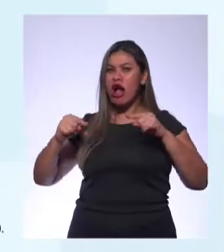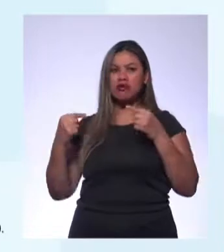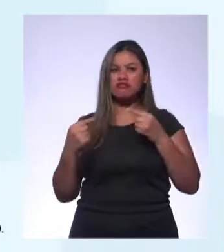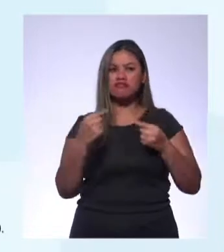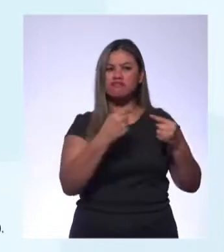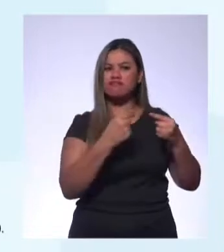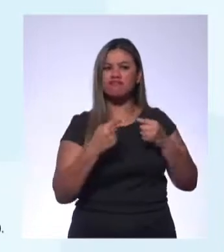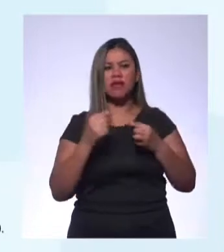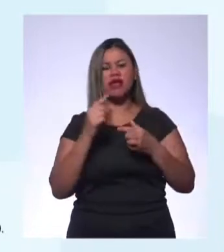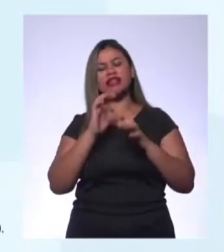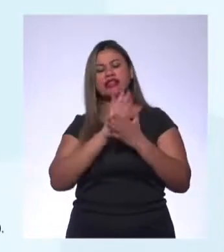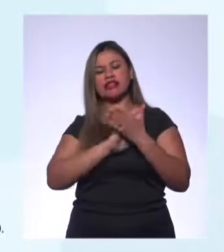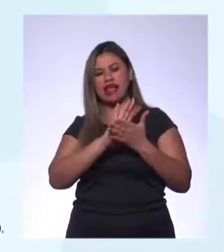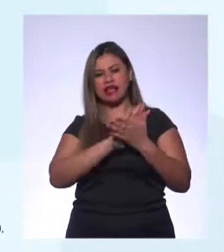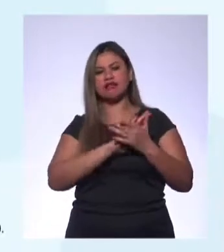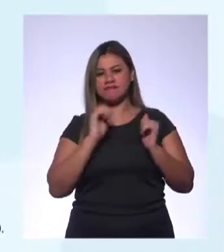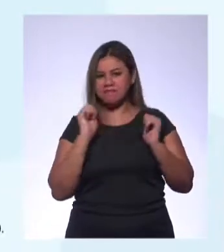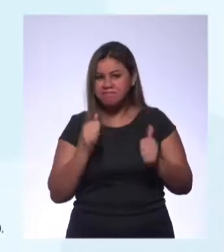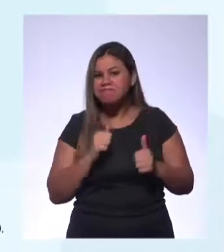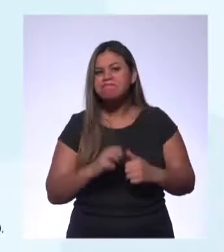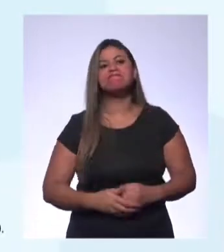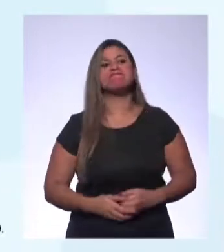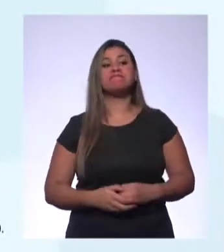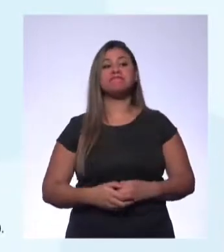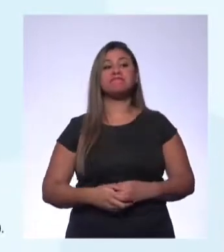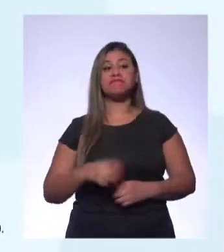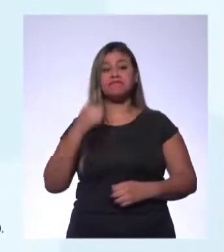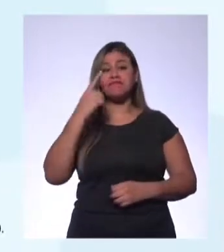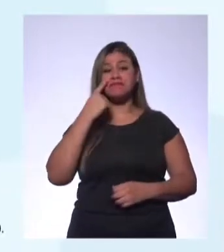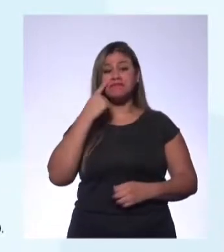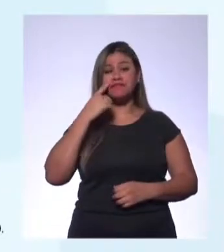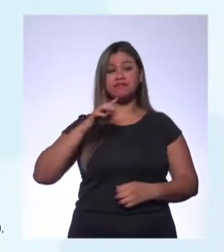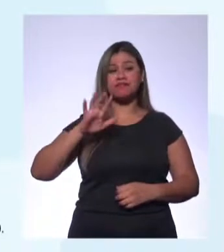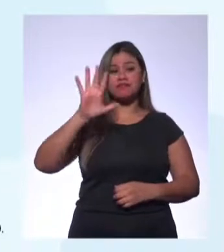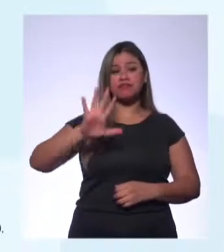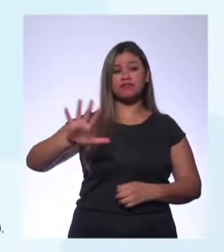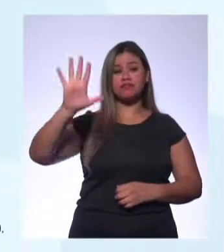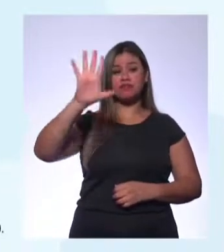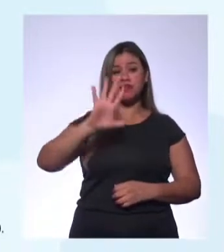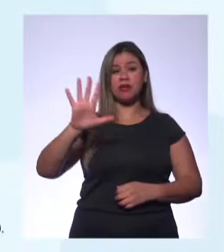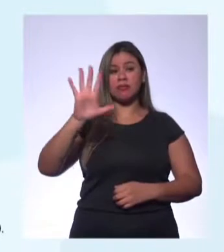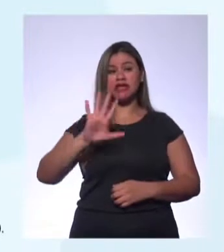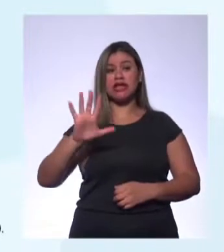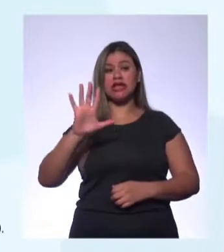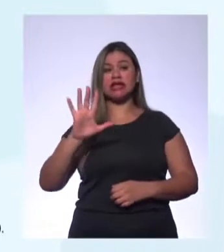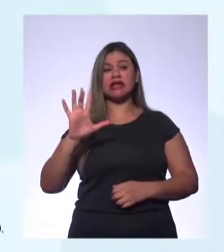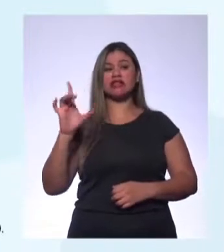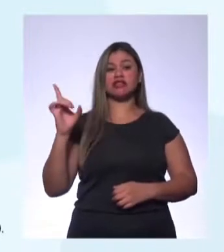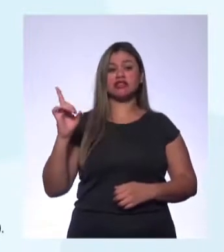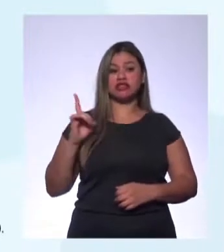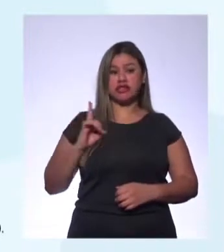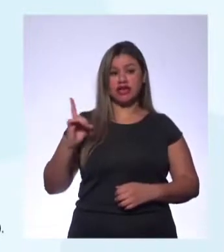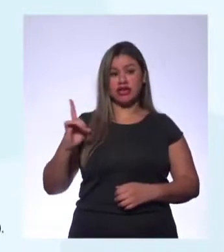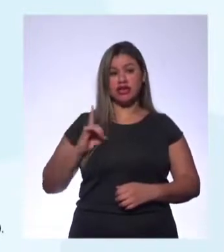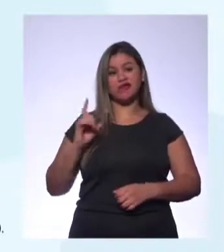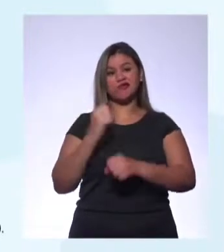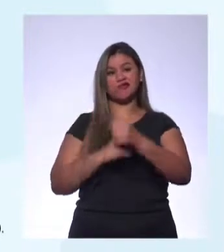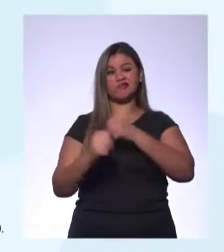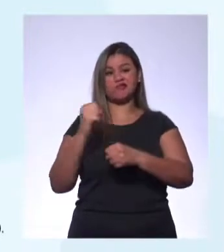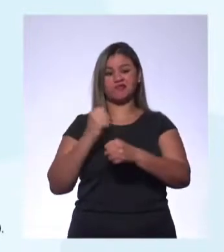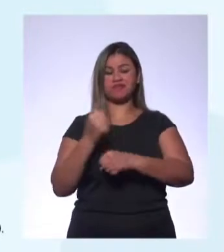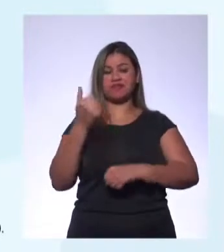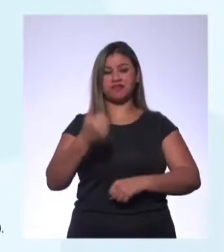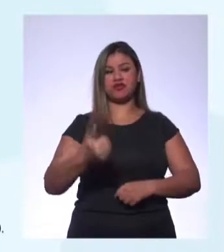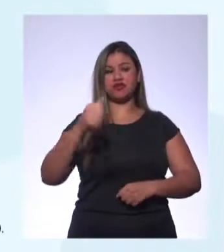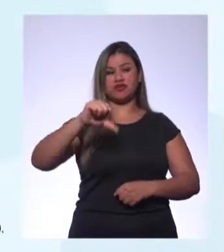conflitos entre essas potências. No mapa da esquerda de mapa da direita de 1913, a gente